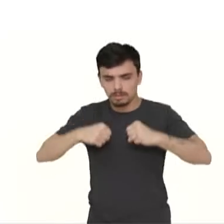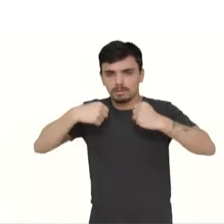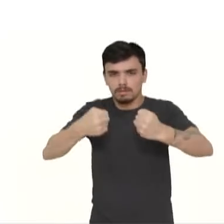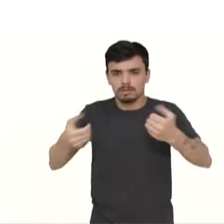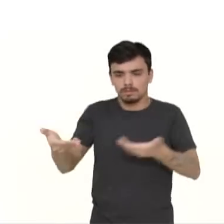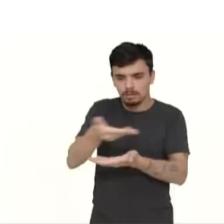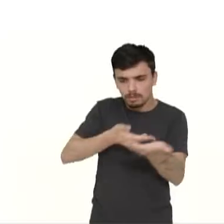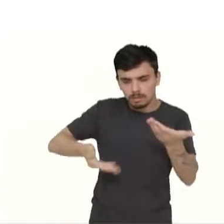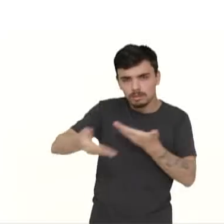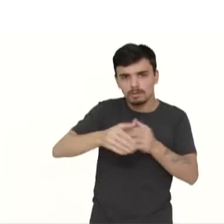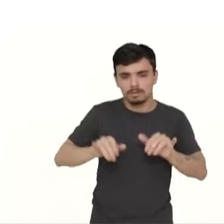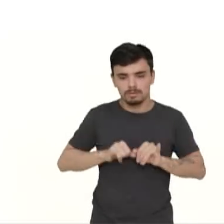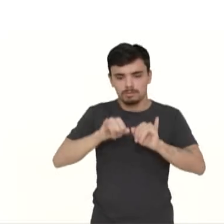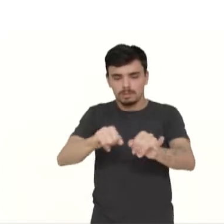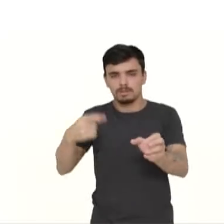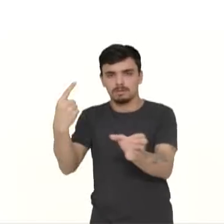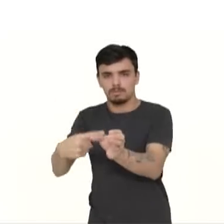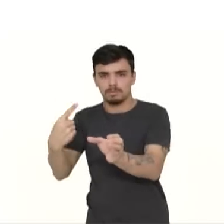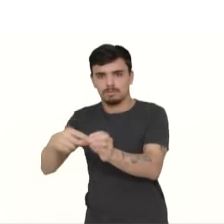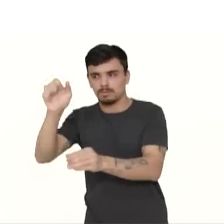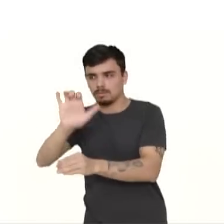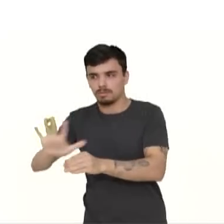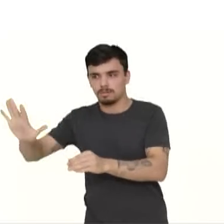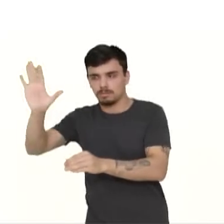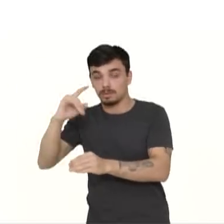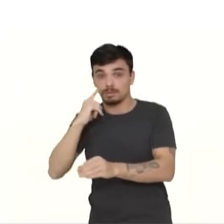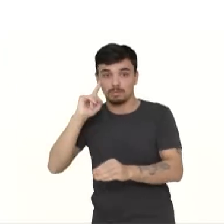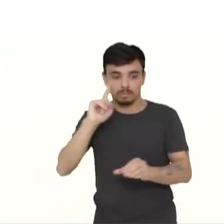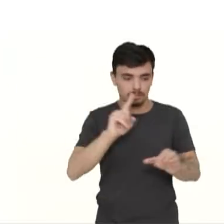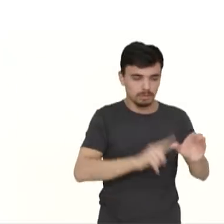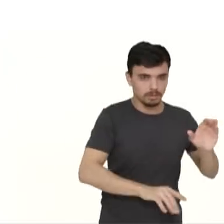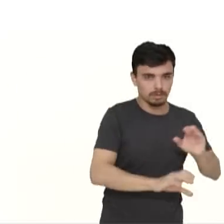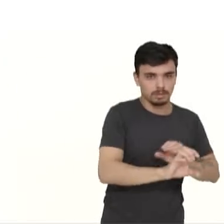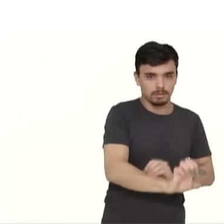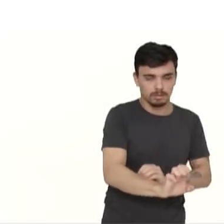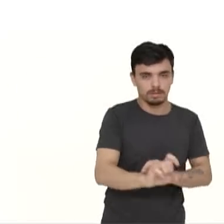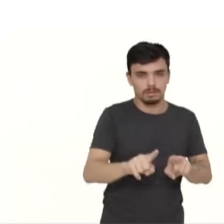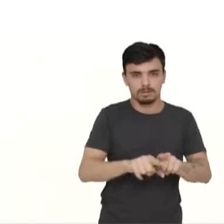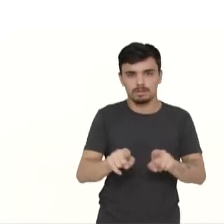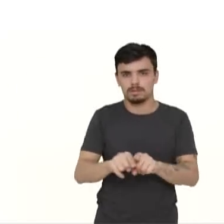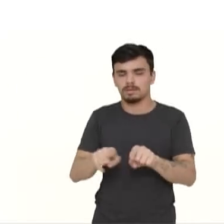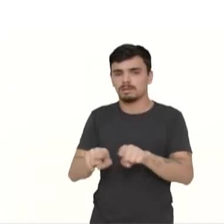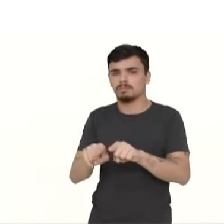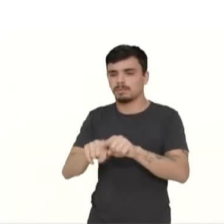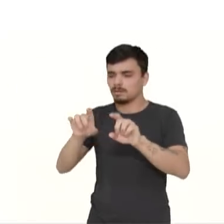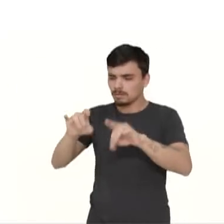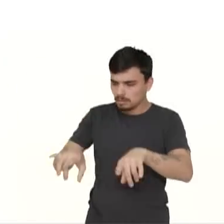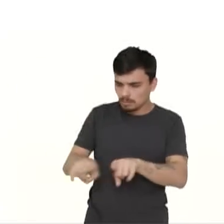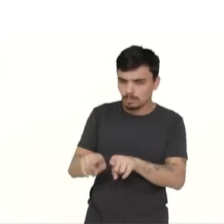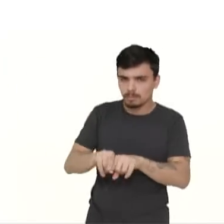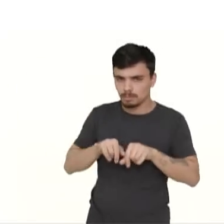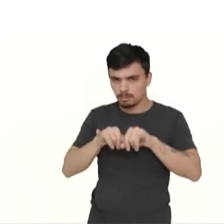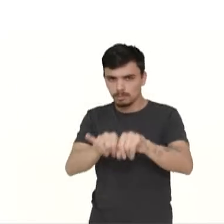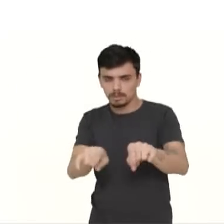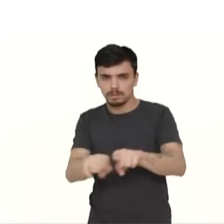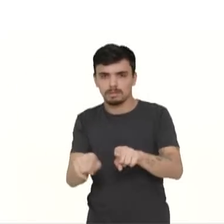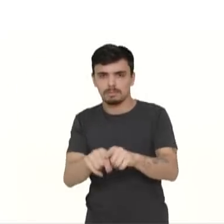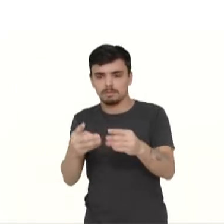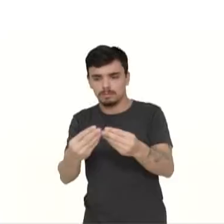e urbano na Europa. E o declínio do comércio, o desaparecimento da vida urbana e